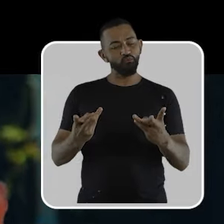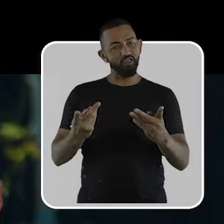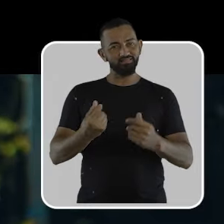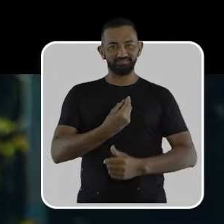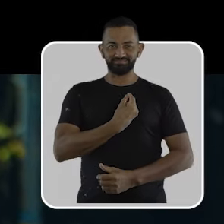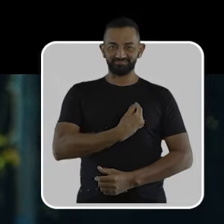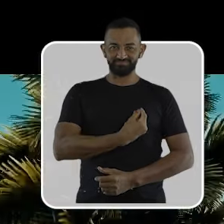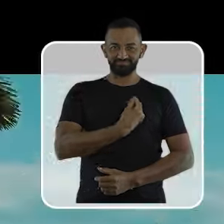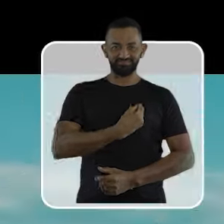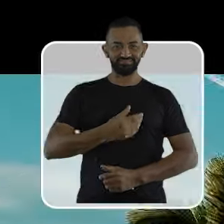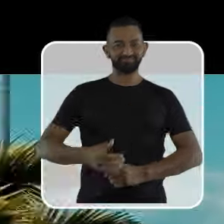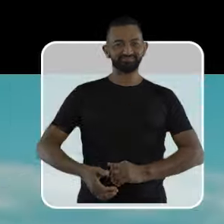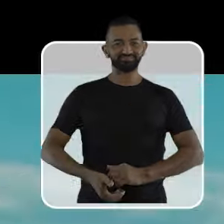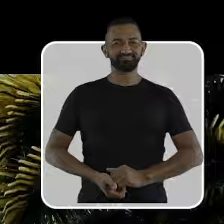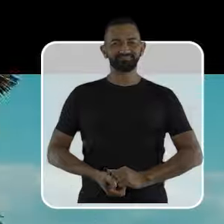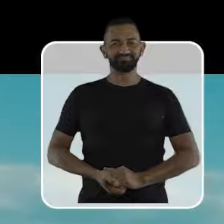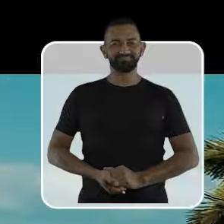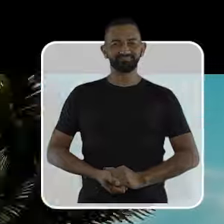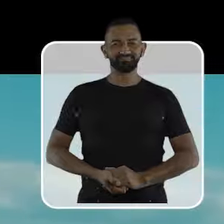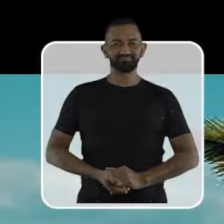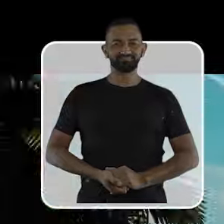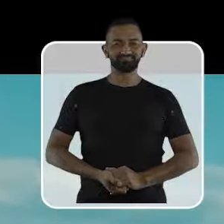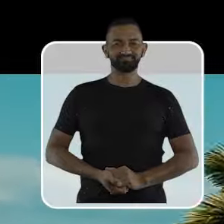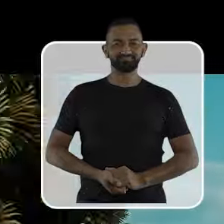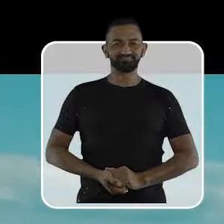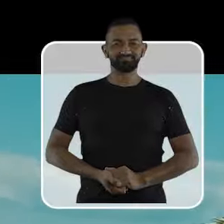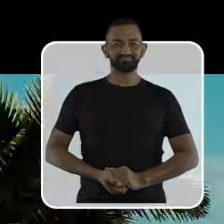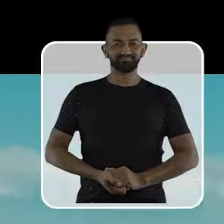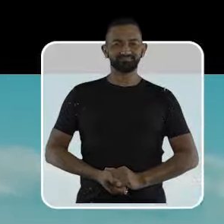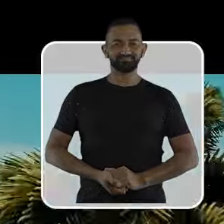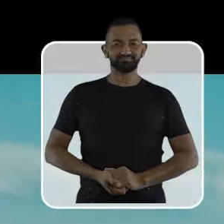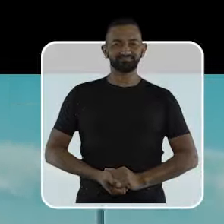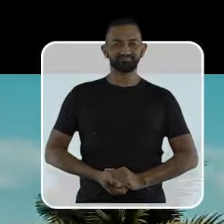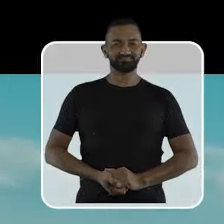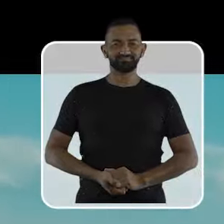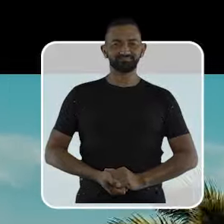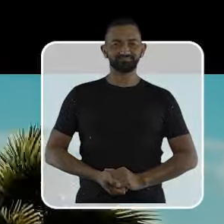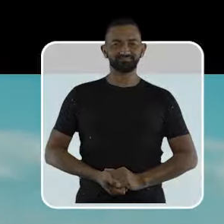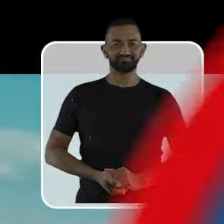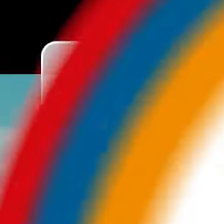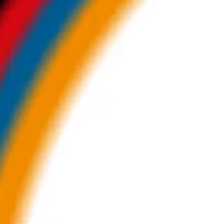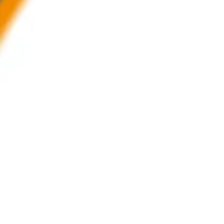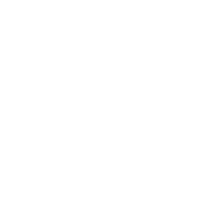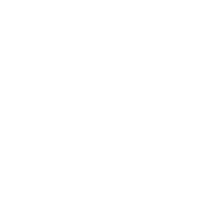com o governo federal que se faz mais segurança e qualidade de vida.